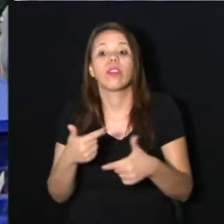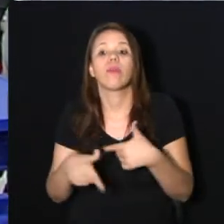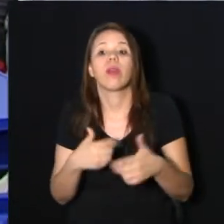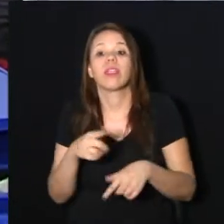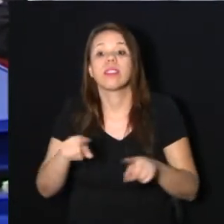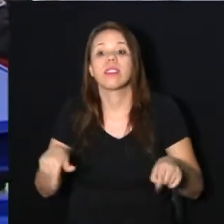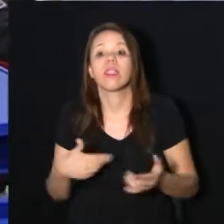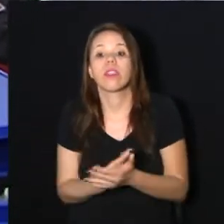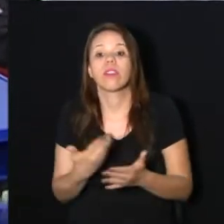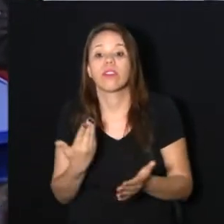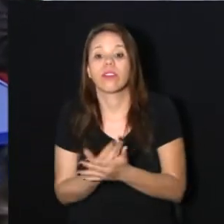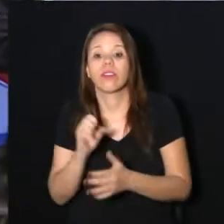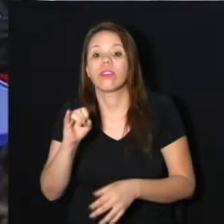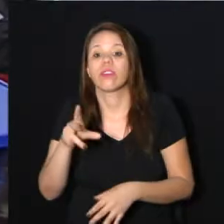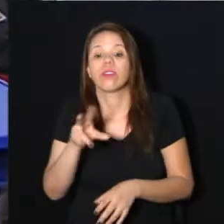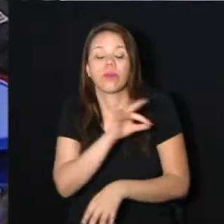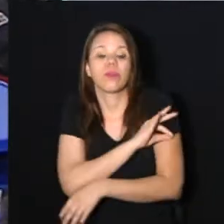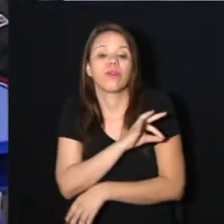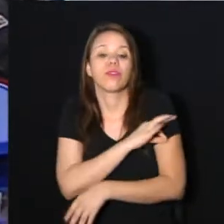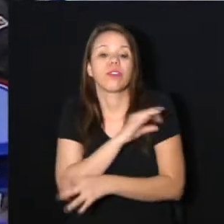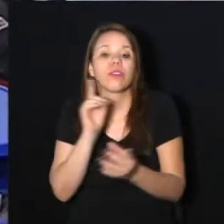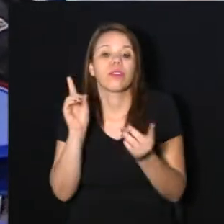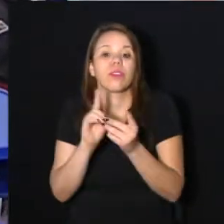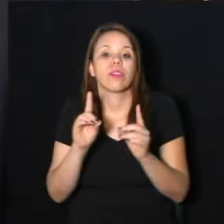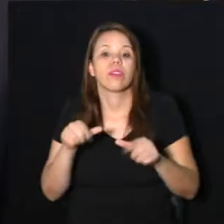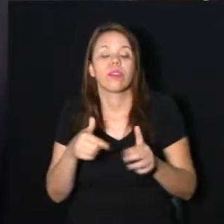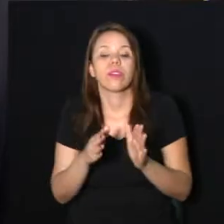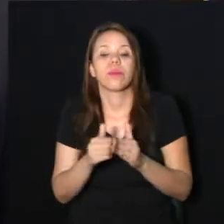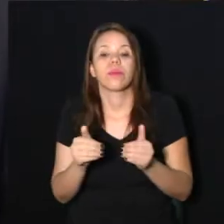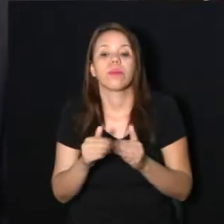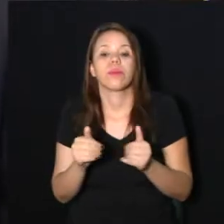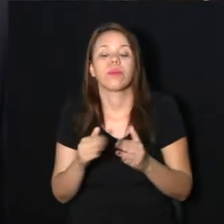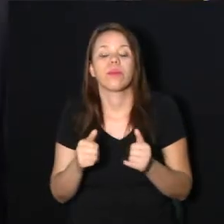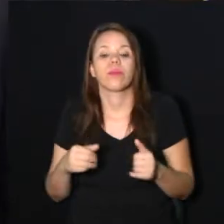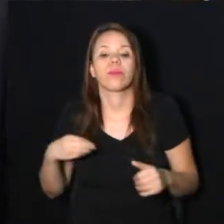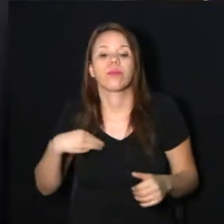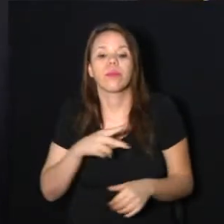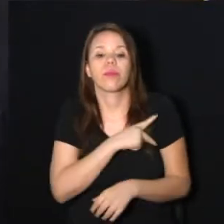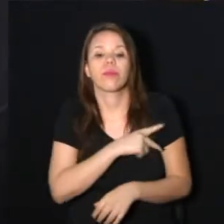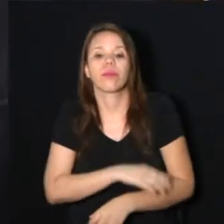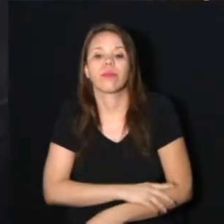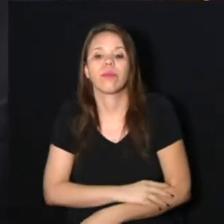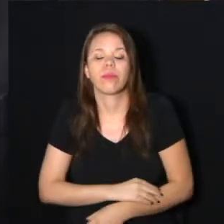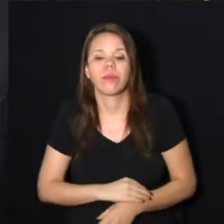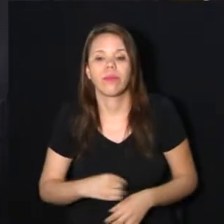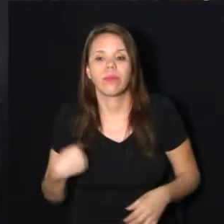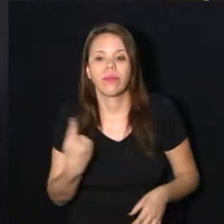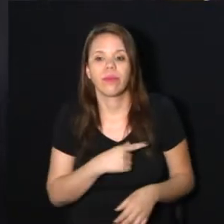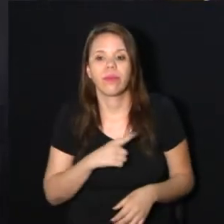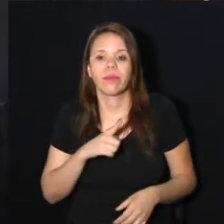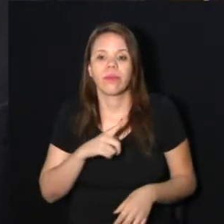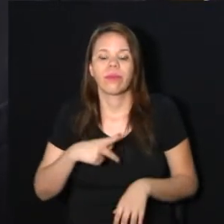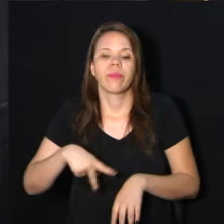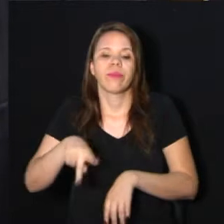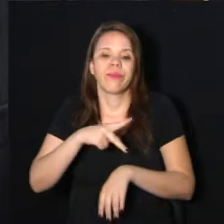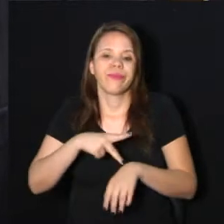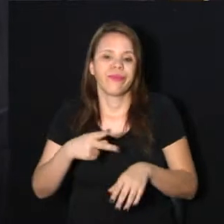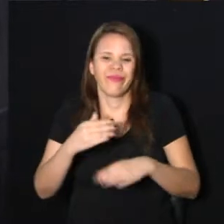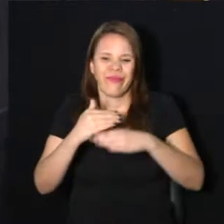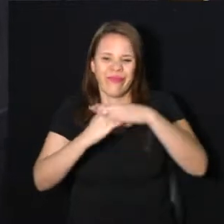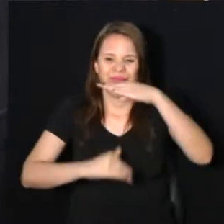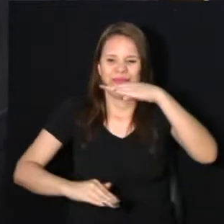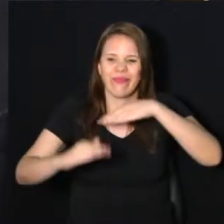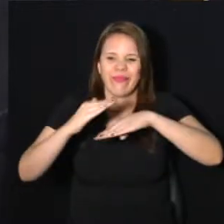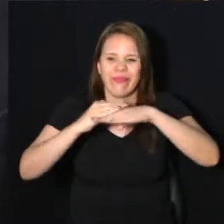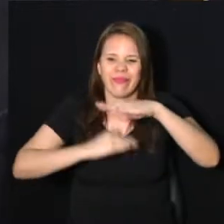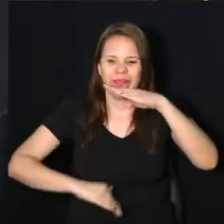de aula e se a Prefeitura vai atender às solicitações do Ministério Público. Nós vivemos num país muito desigual, um país marcado